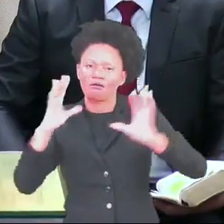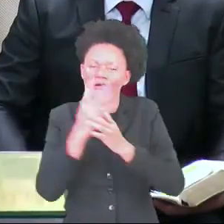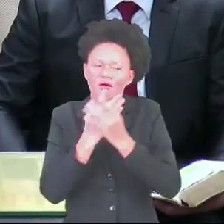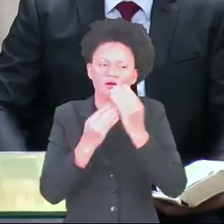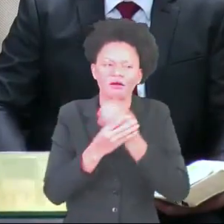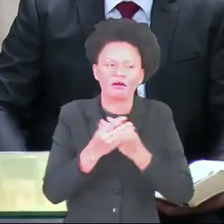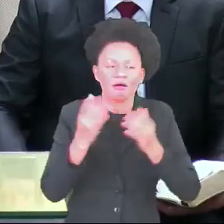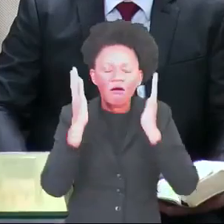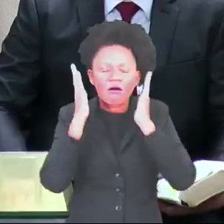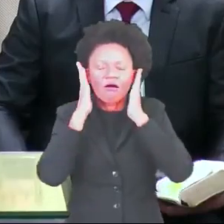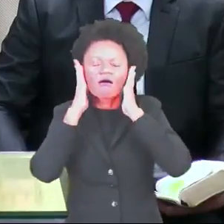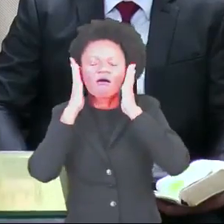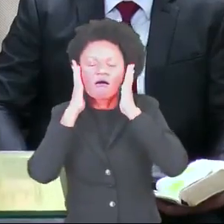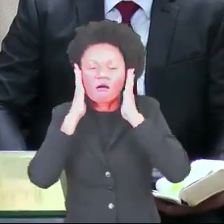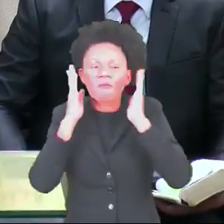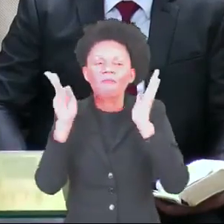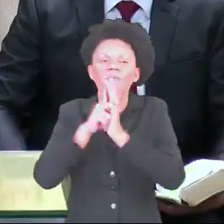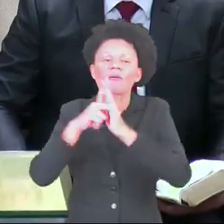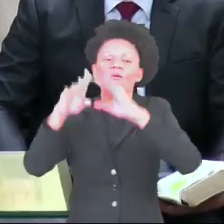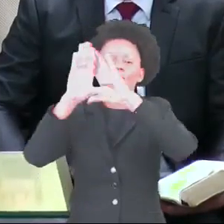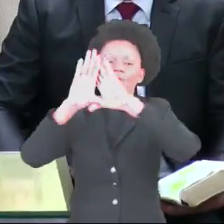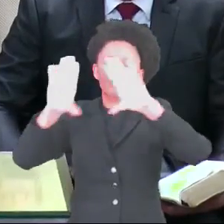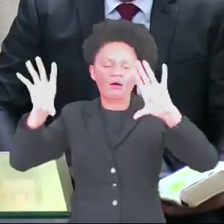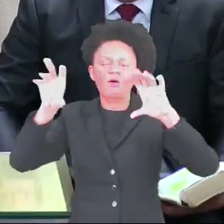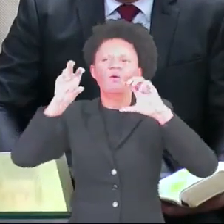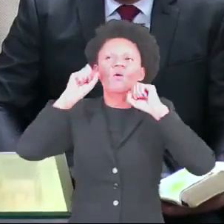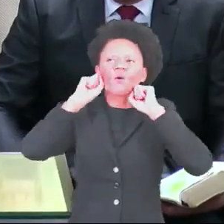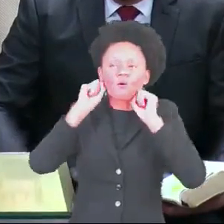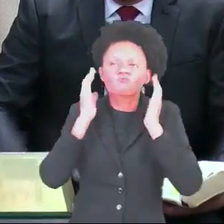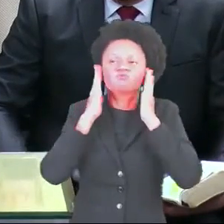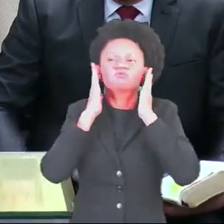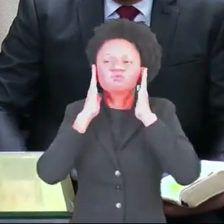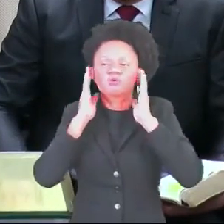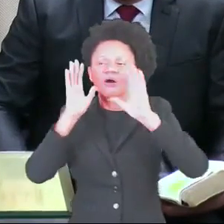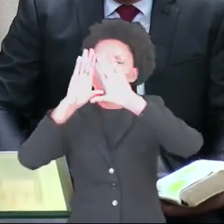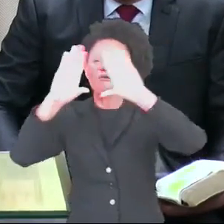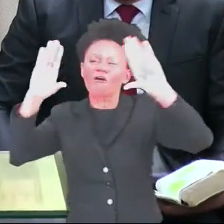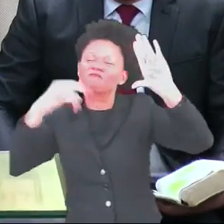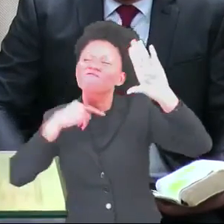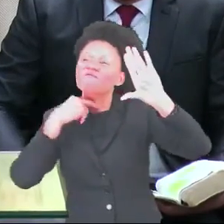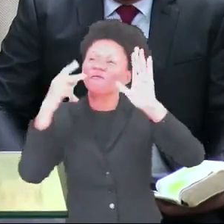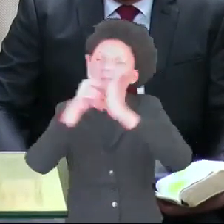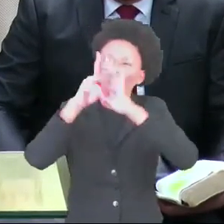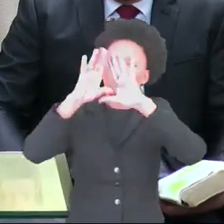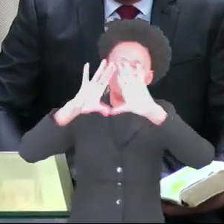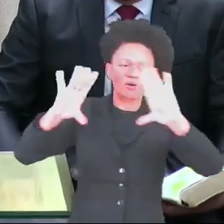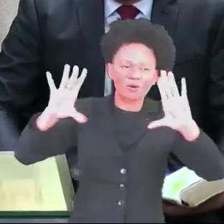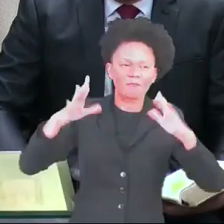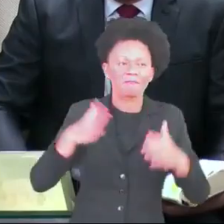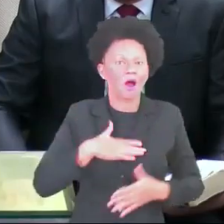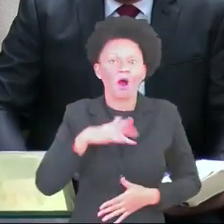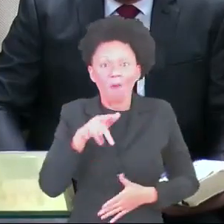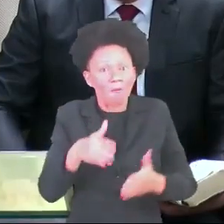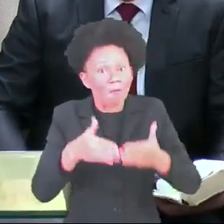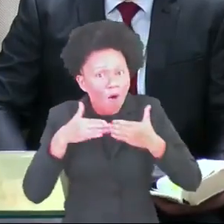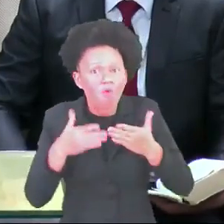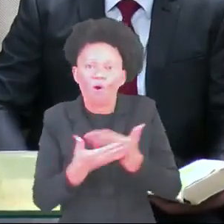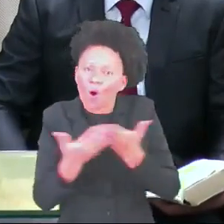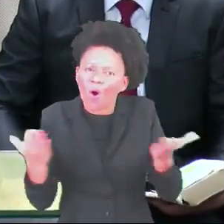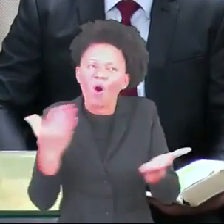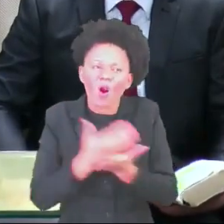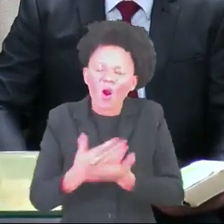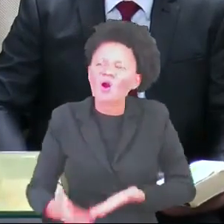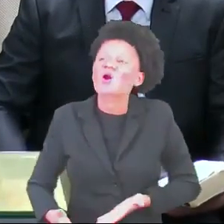seu ouvido e ouça a voz do céu, ouça a voz do céu. Ouça a voz do céu. Agora, meu irmão, por favor, comece